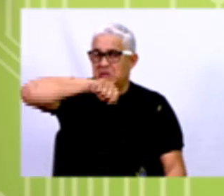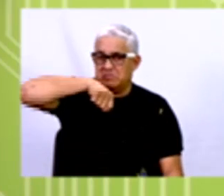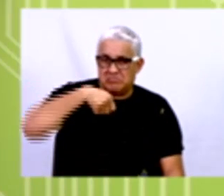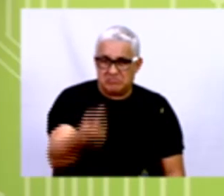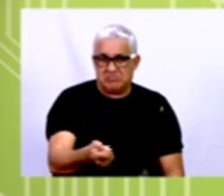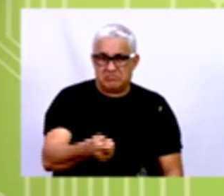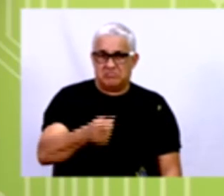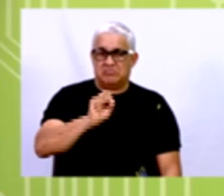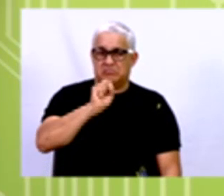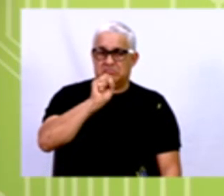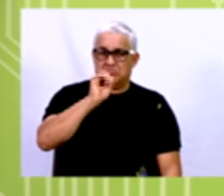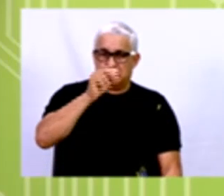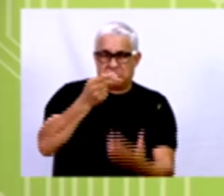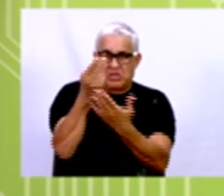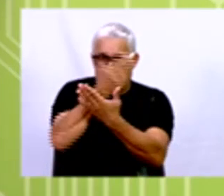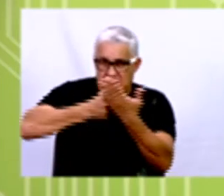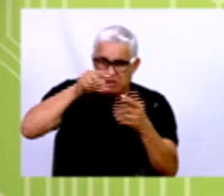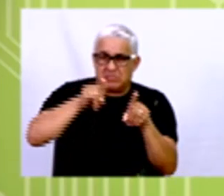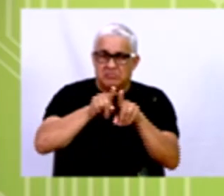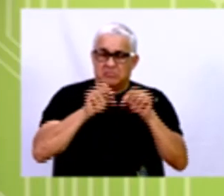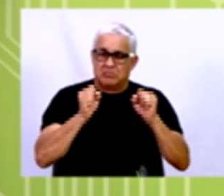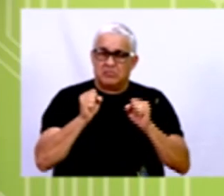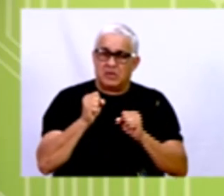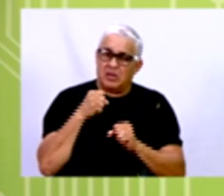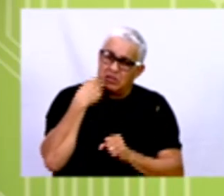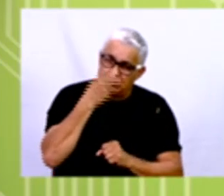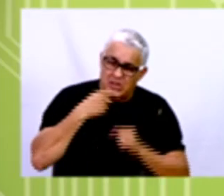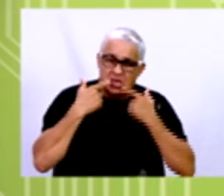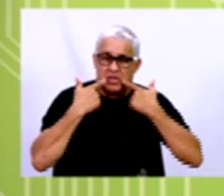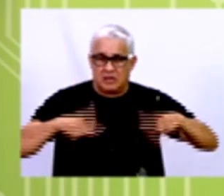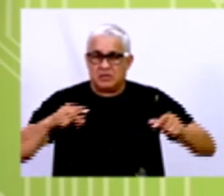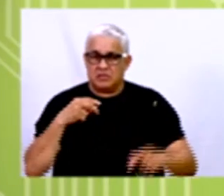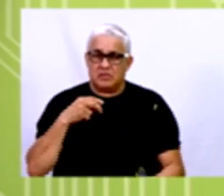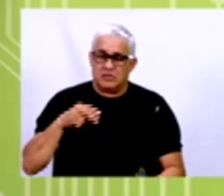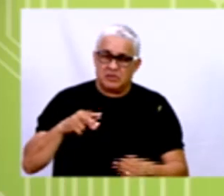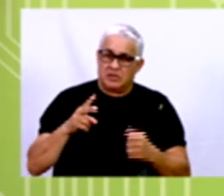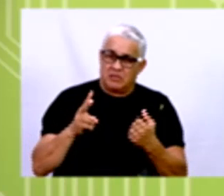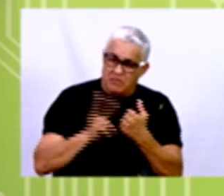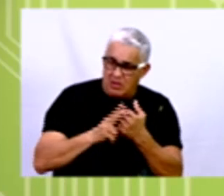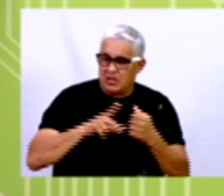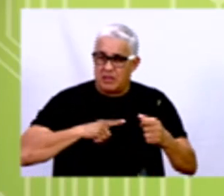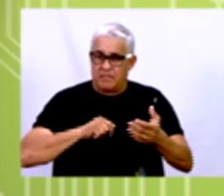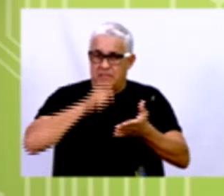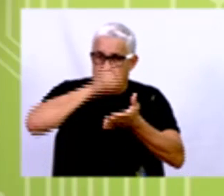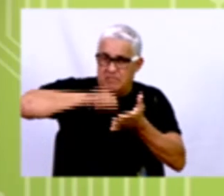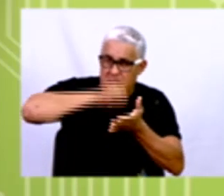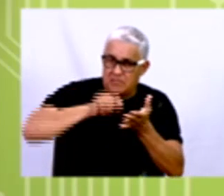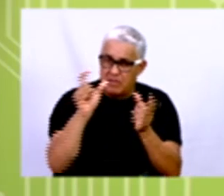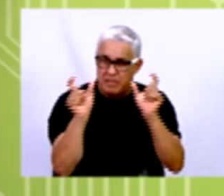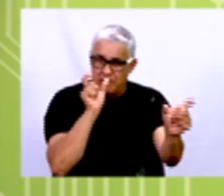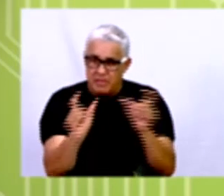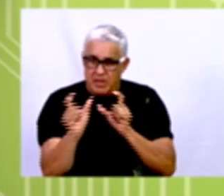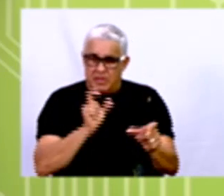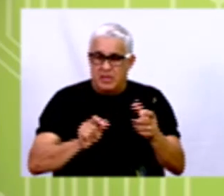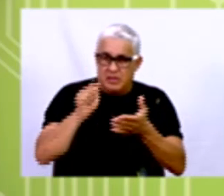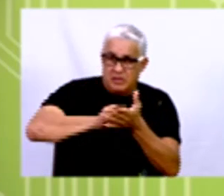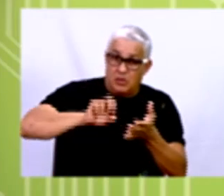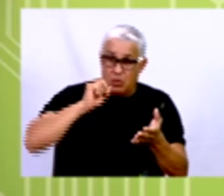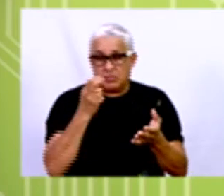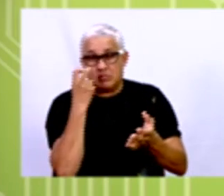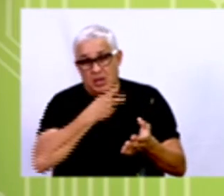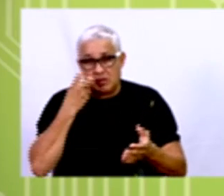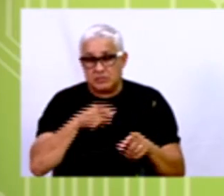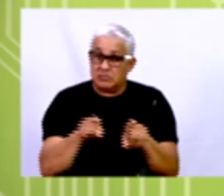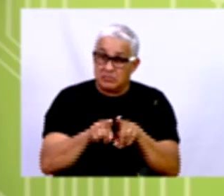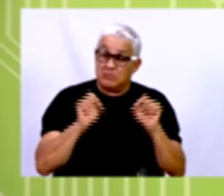de símbolo. Pode ser a linguagem verbal, que é aquela que contém palavras escritas ou faladas. Pode